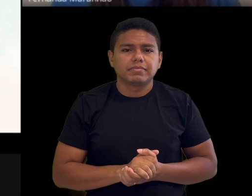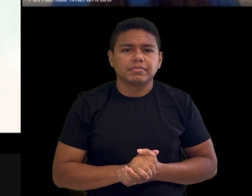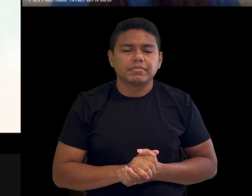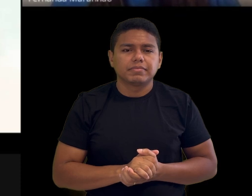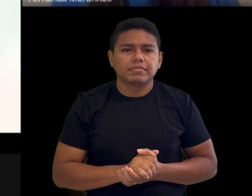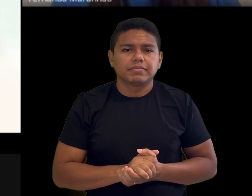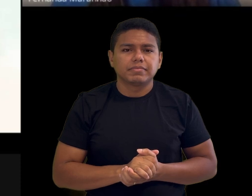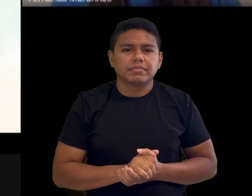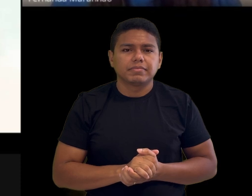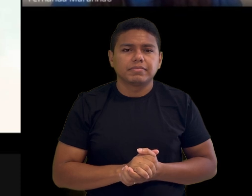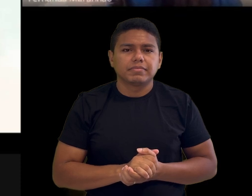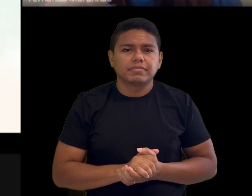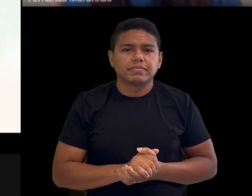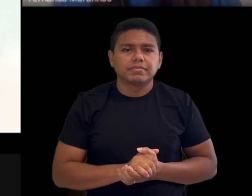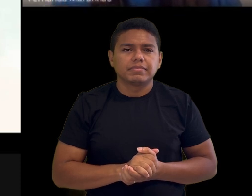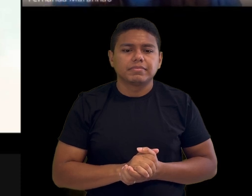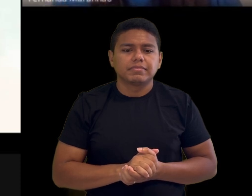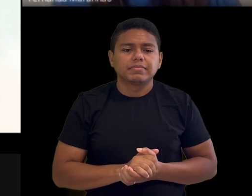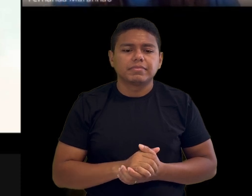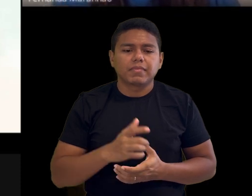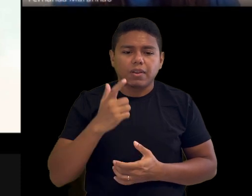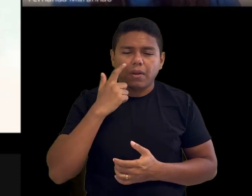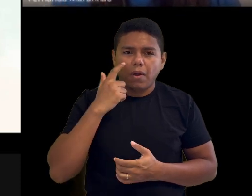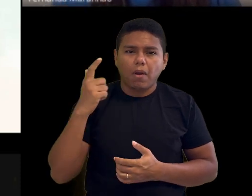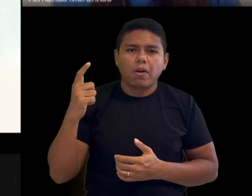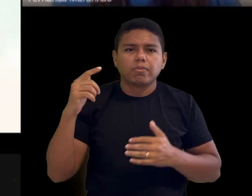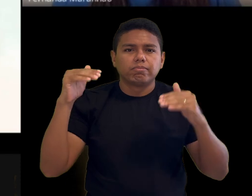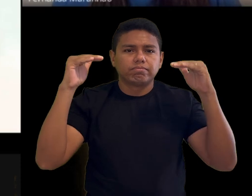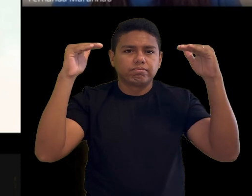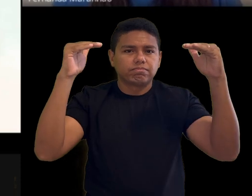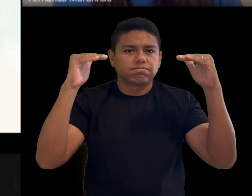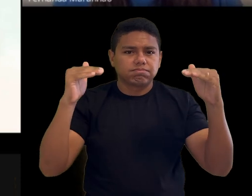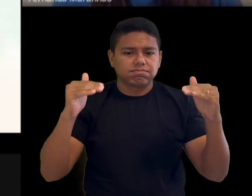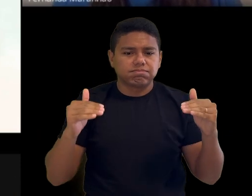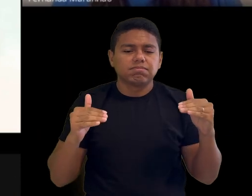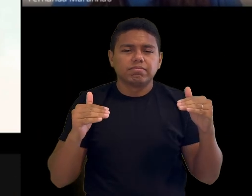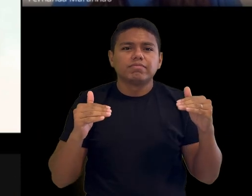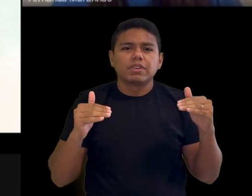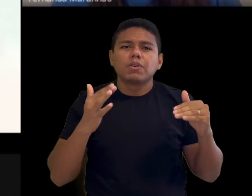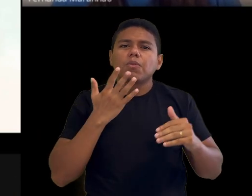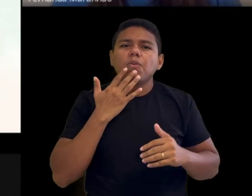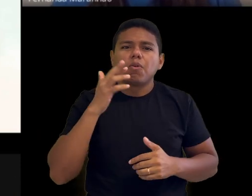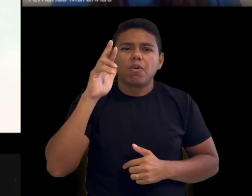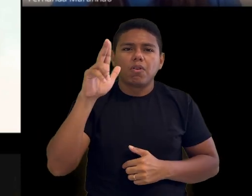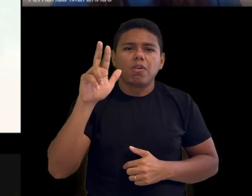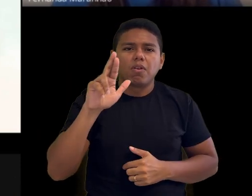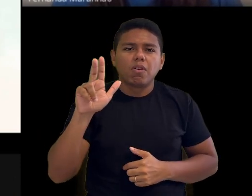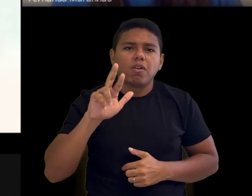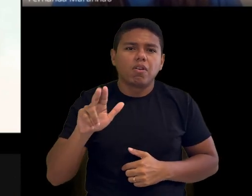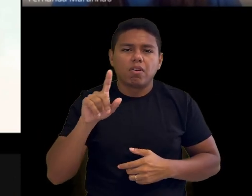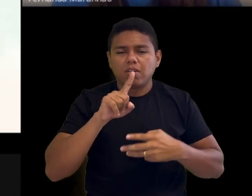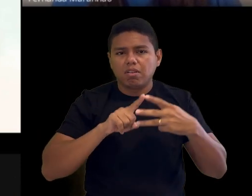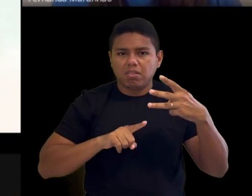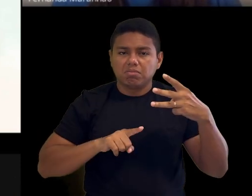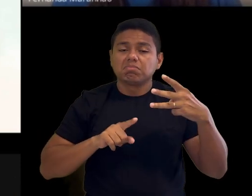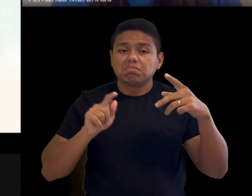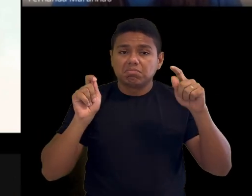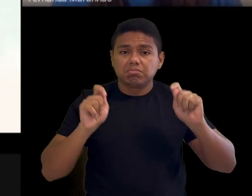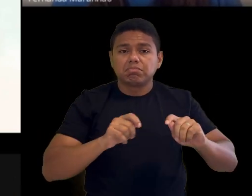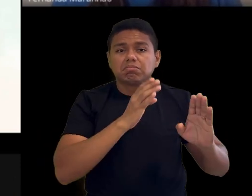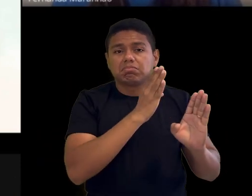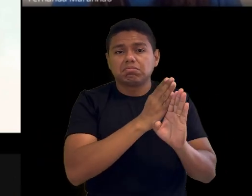figura elencando essas 3 possibilidades de diagnóstico para essas síndromes hemorrágicas na segunda metade da